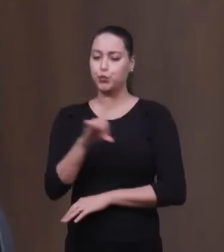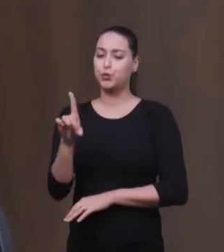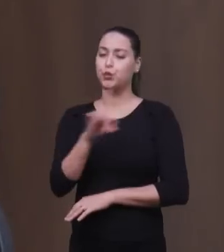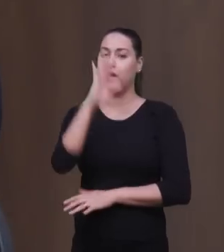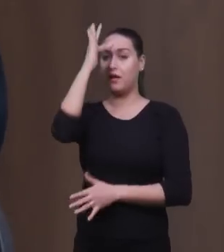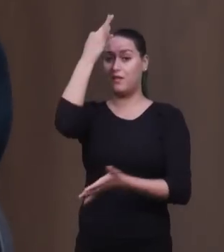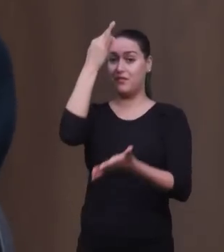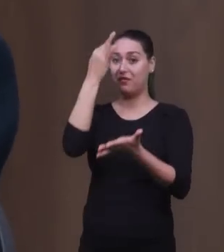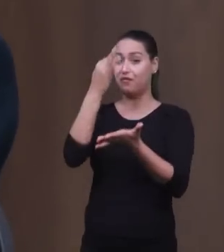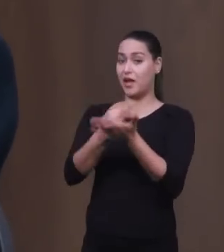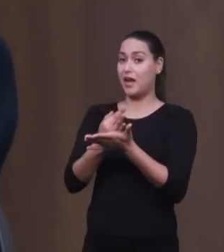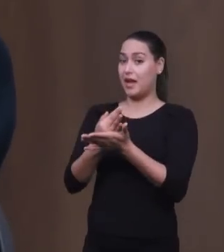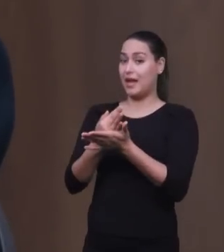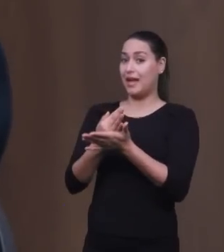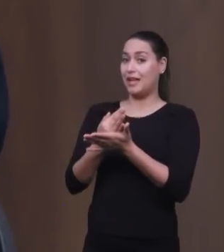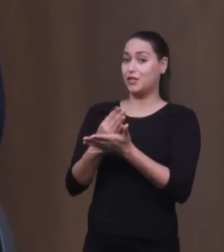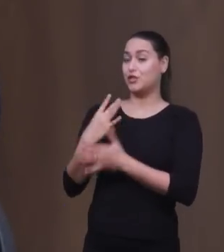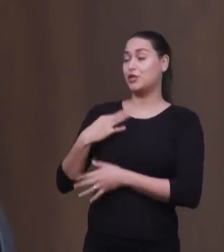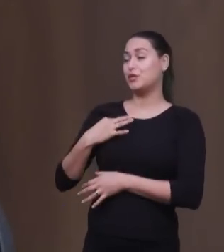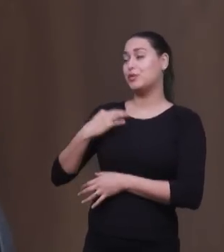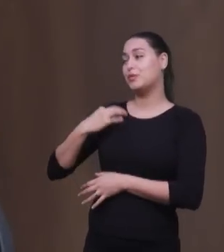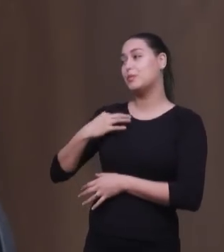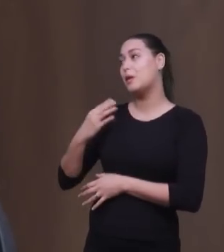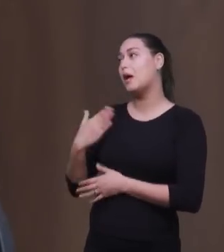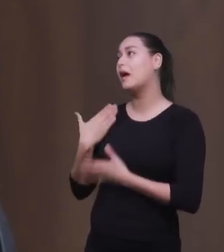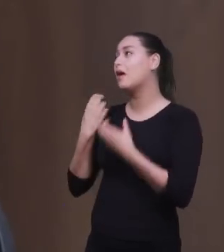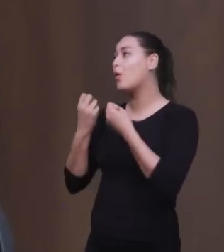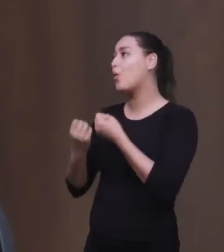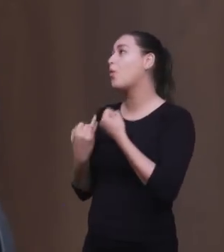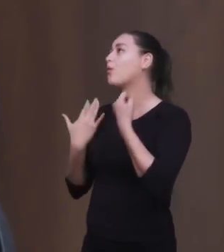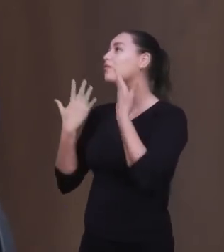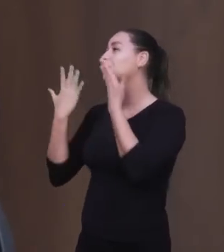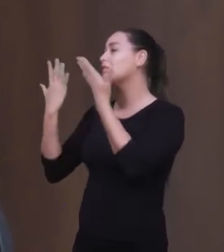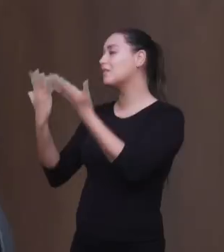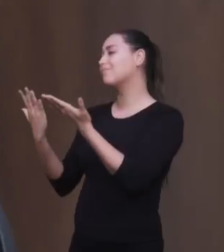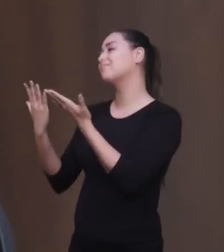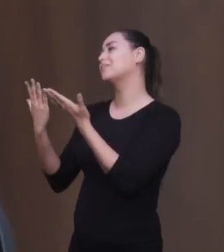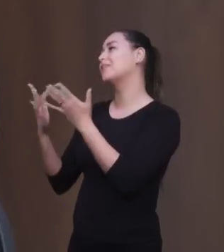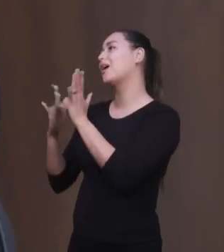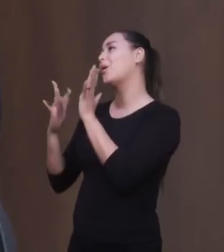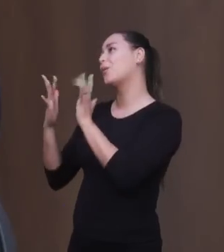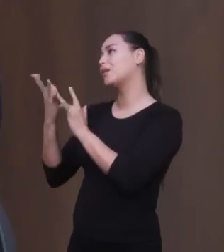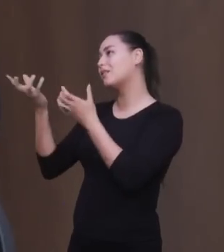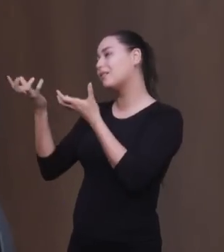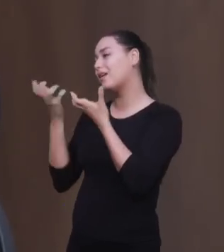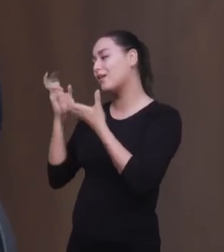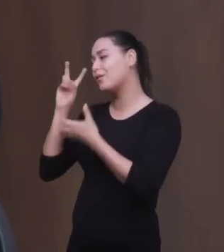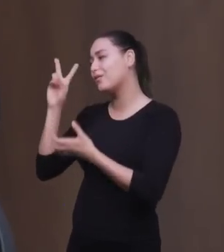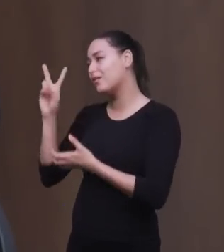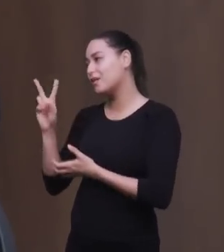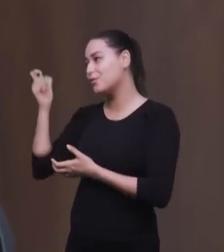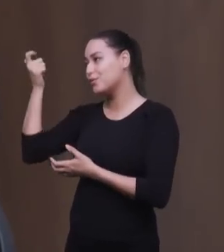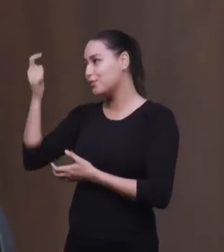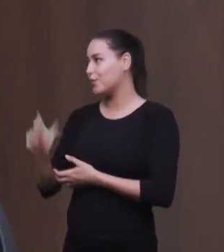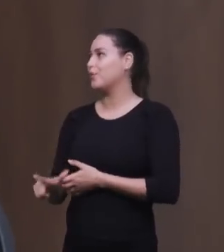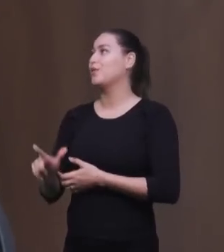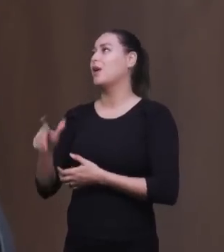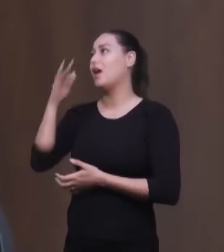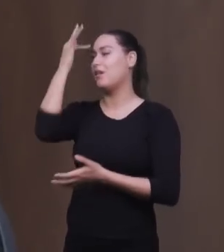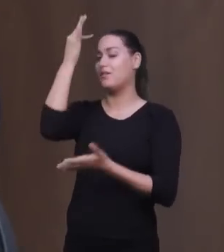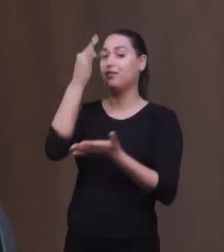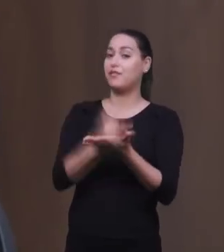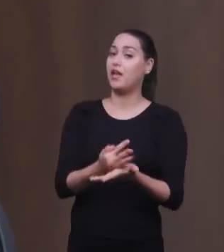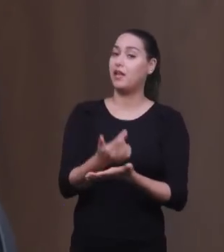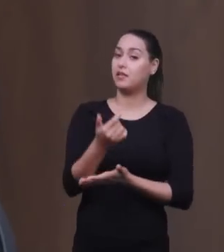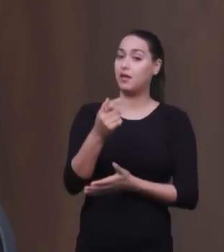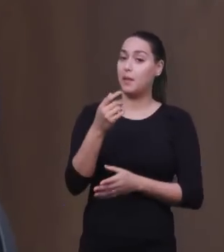fé decorrente de ele ter se disposto a ir a Jesus, ter confessado a Jesus que ele queria ter a sua vista. Aquela fé